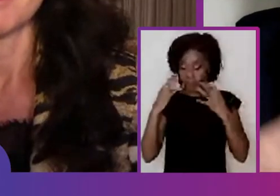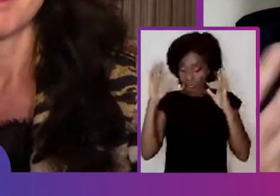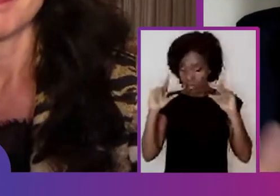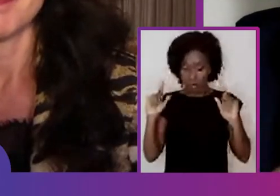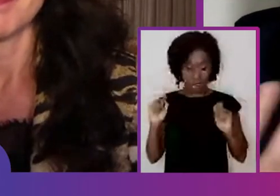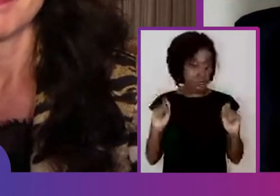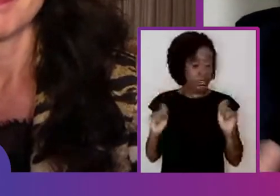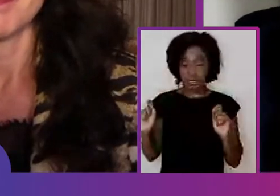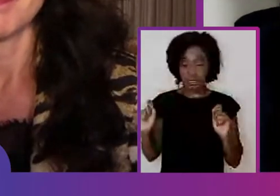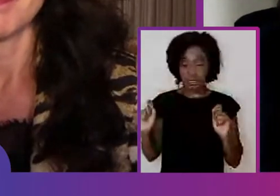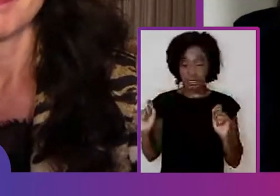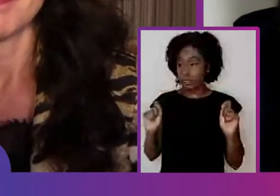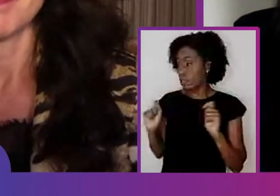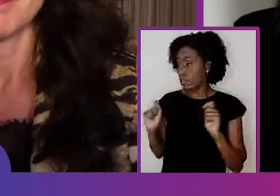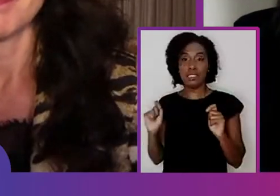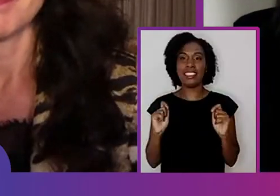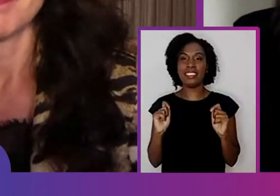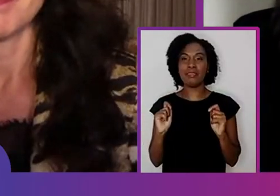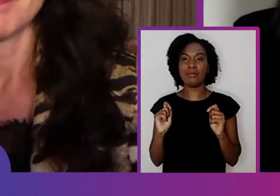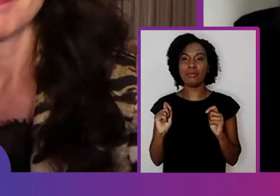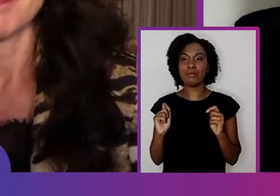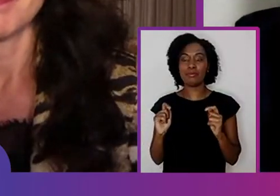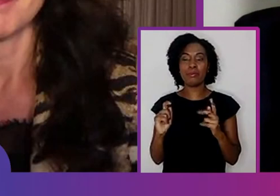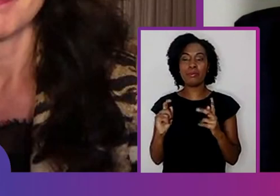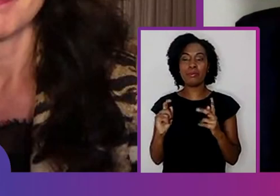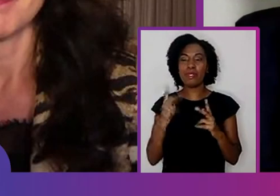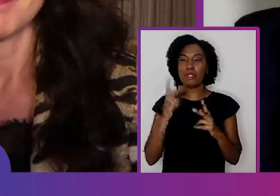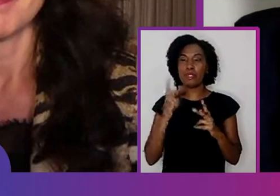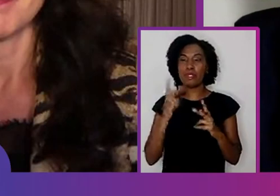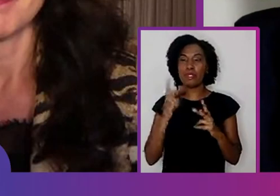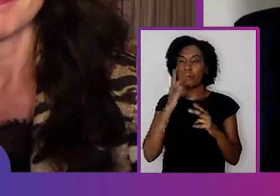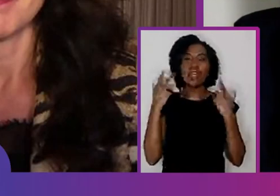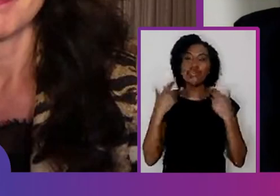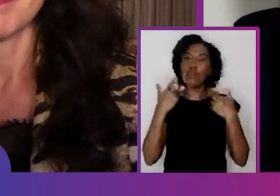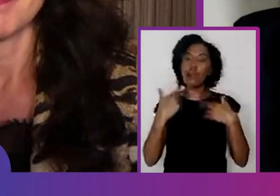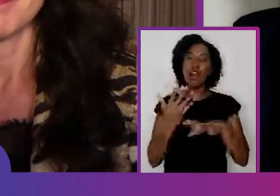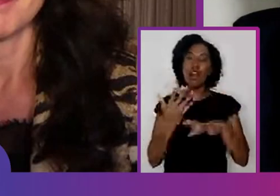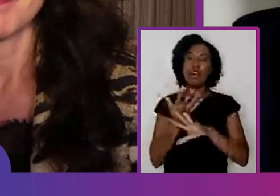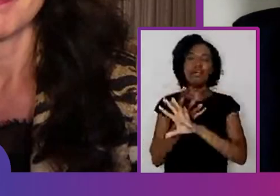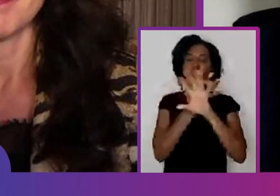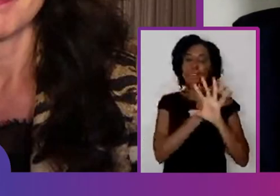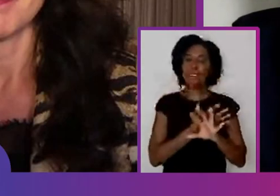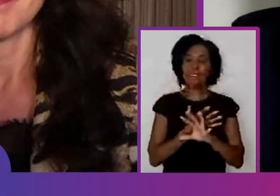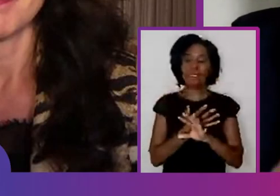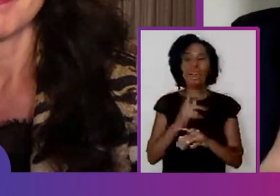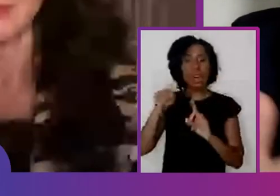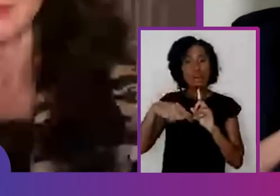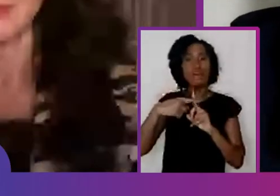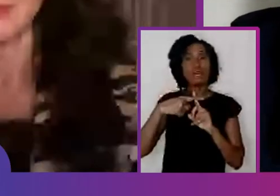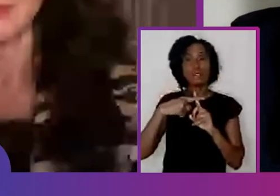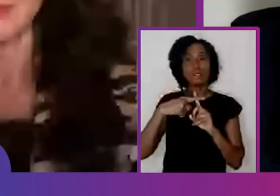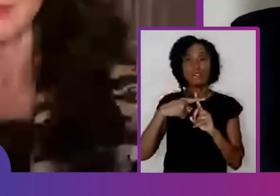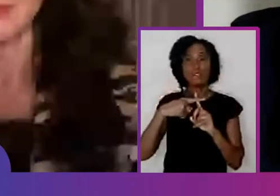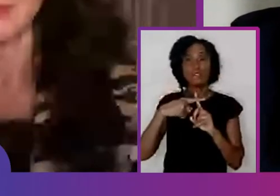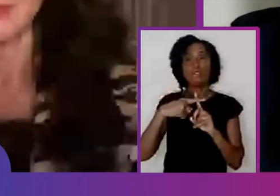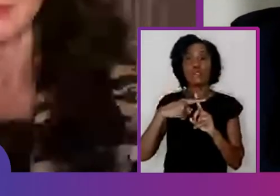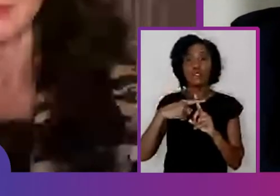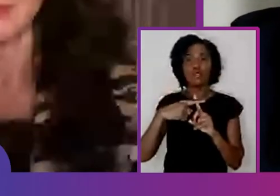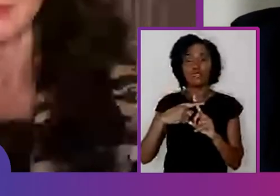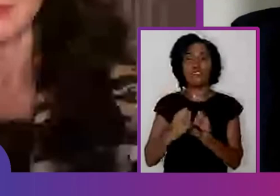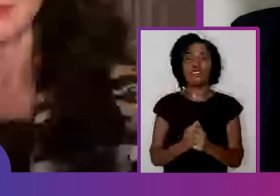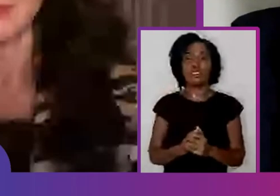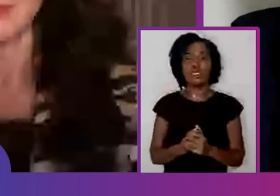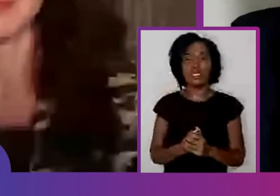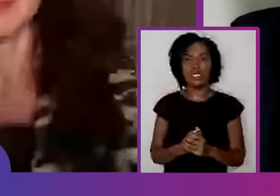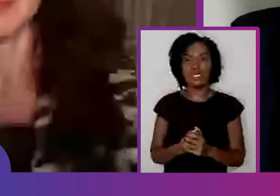certa forma foi naturalizando essa vida virtual. Isso é muito positivo. Por quê? Essa virtualização da